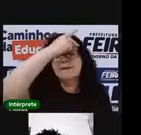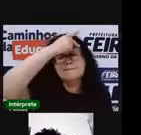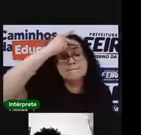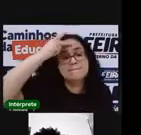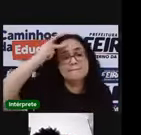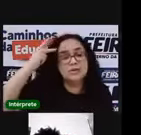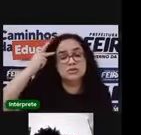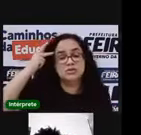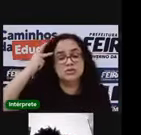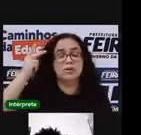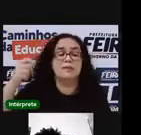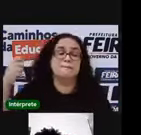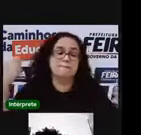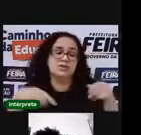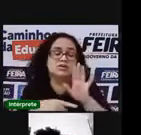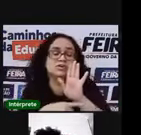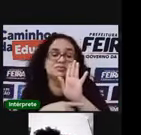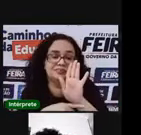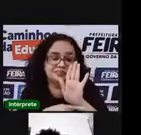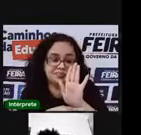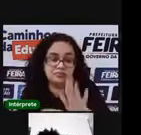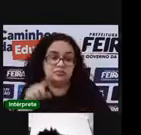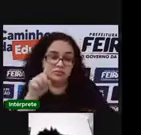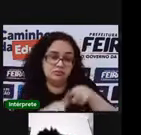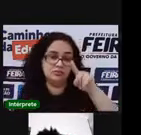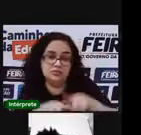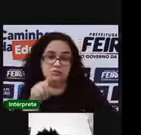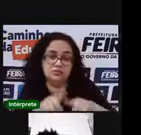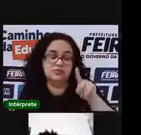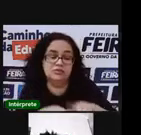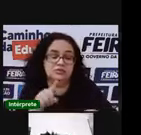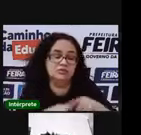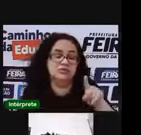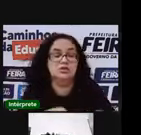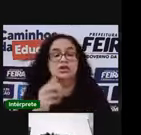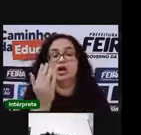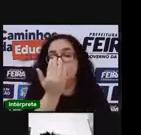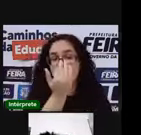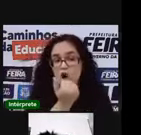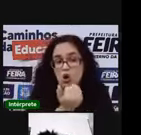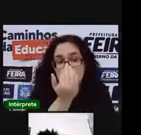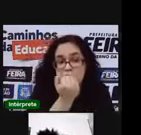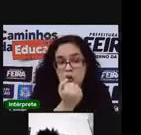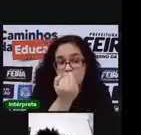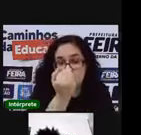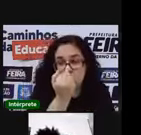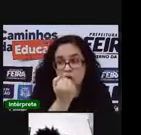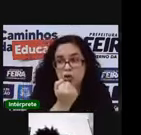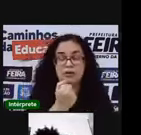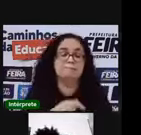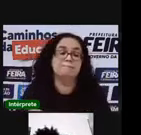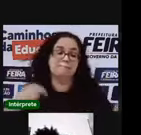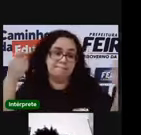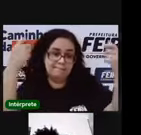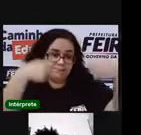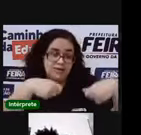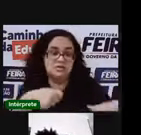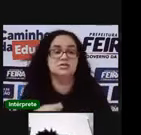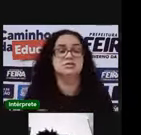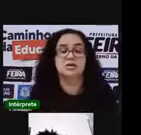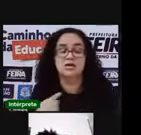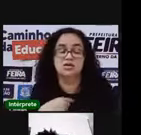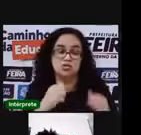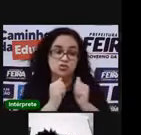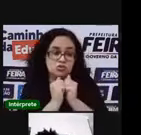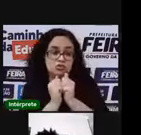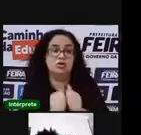né, de uma ajuda financeira, material, de alimento. Quem é esse que precisa de mim?